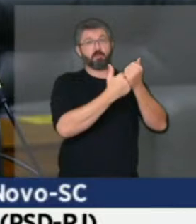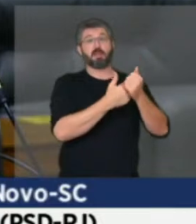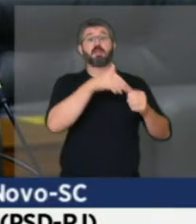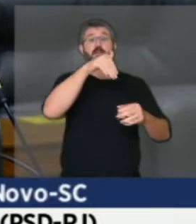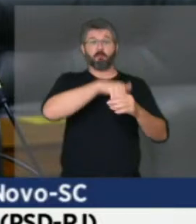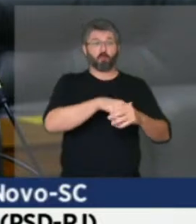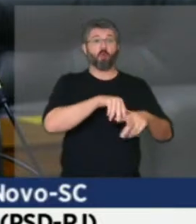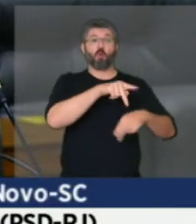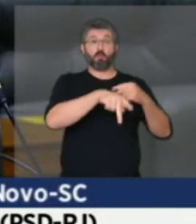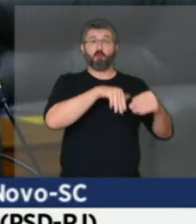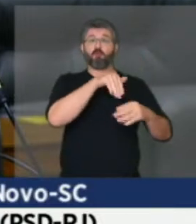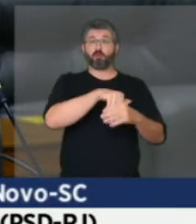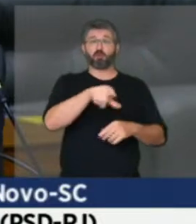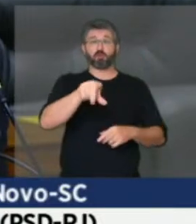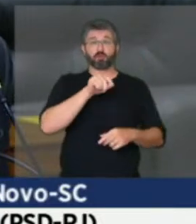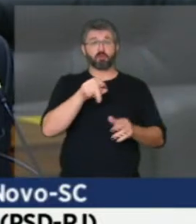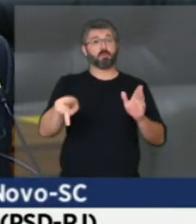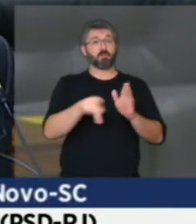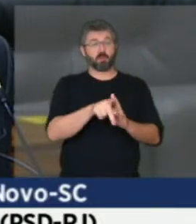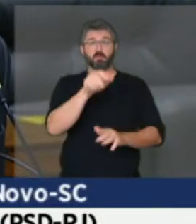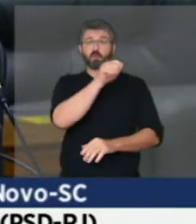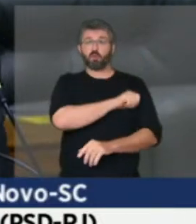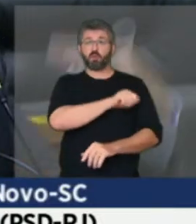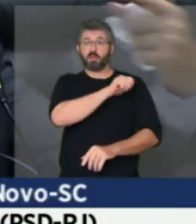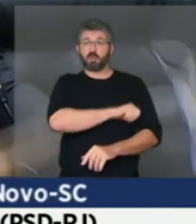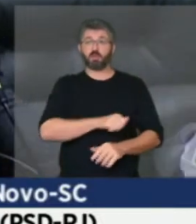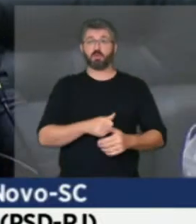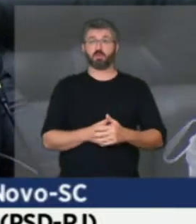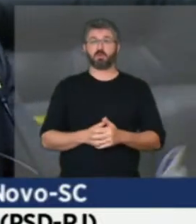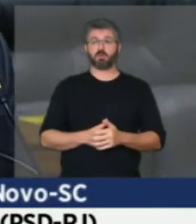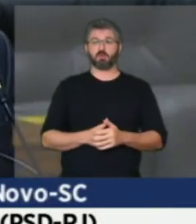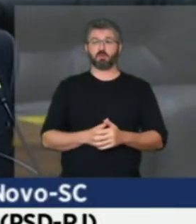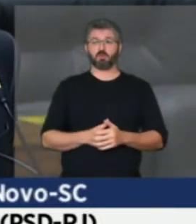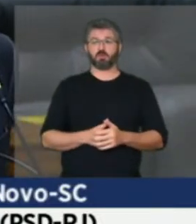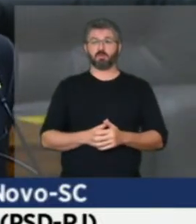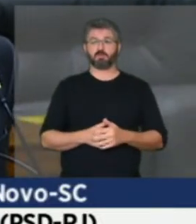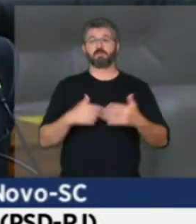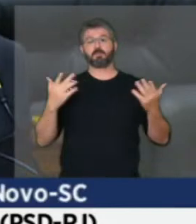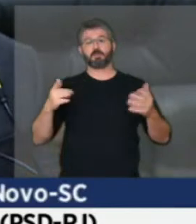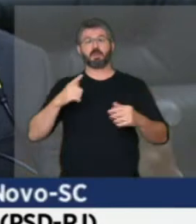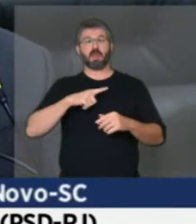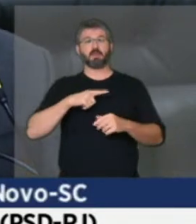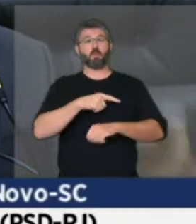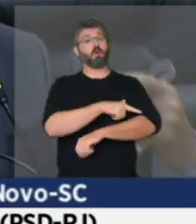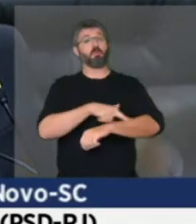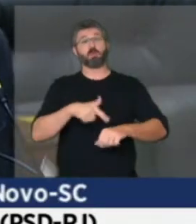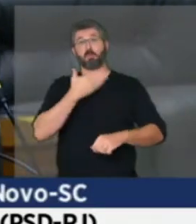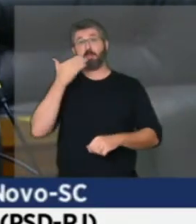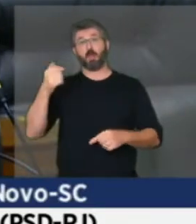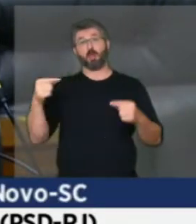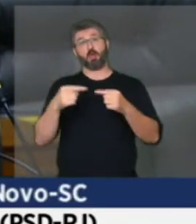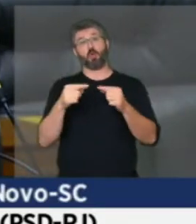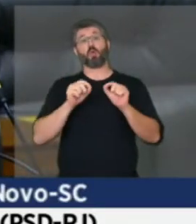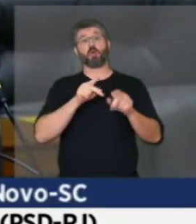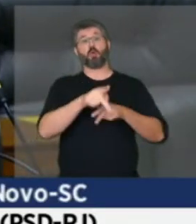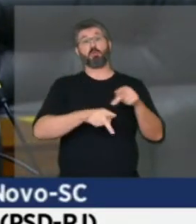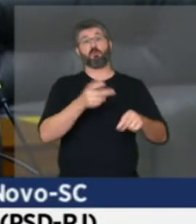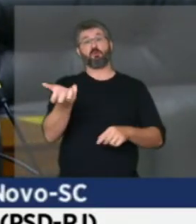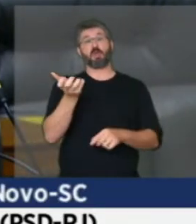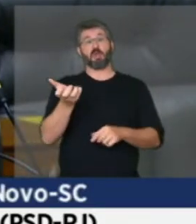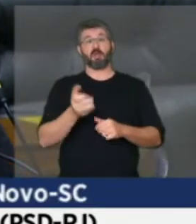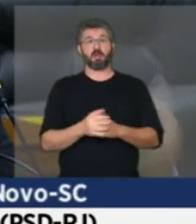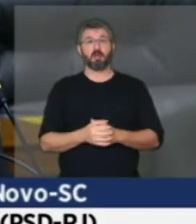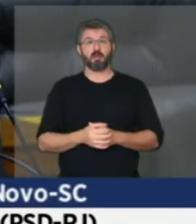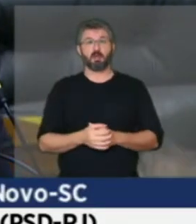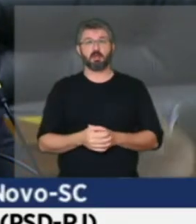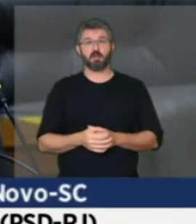pelo povo carioca, para quem sabe ter atitudes melhores, correspondentes ao que a população brasileira quer.